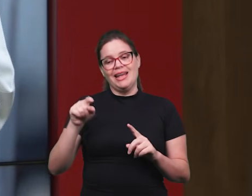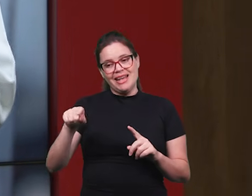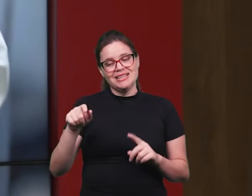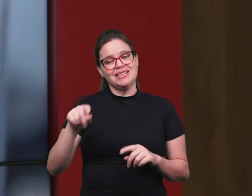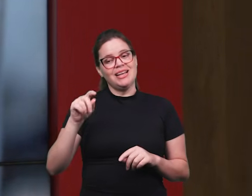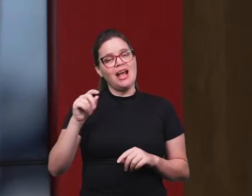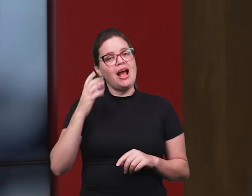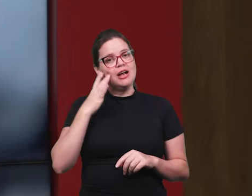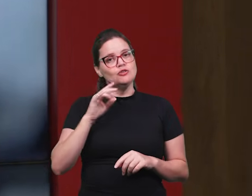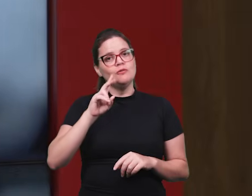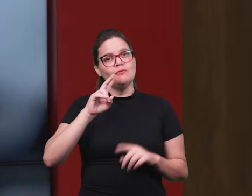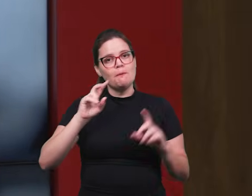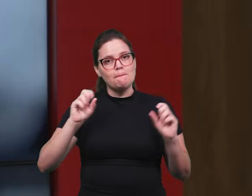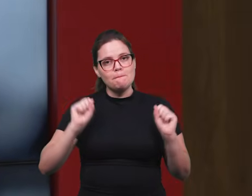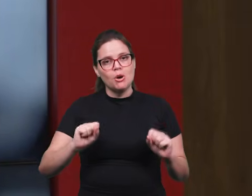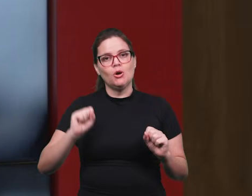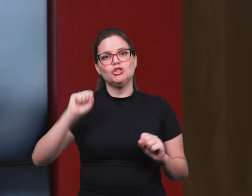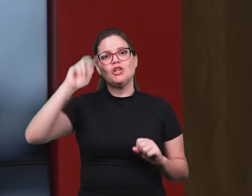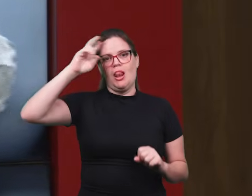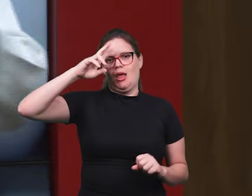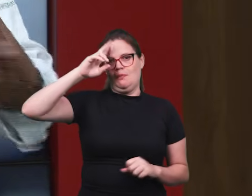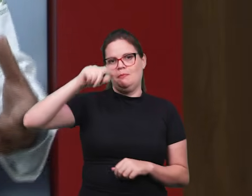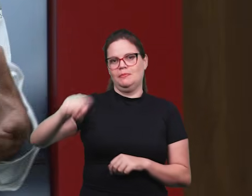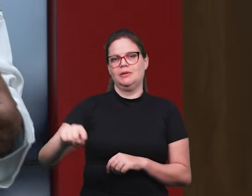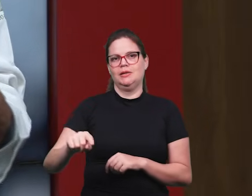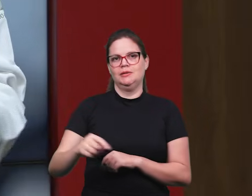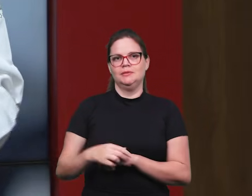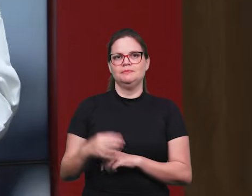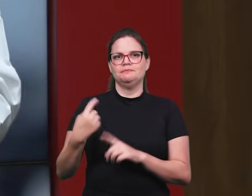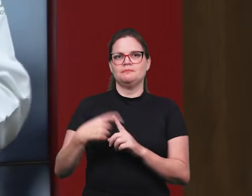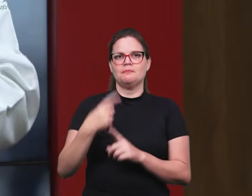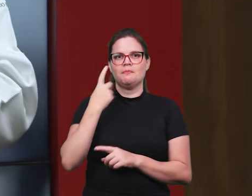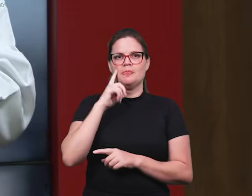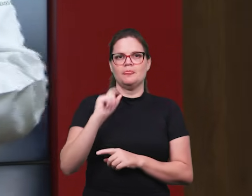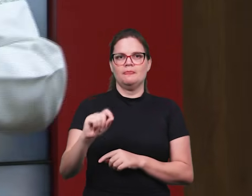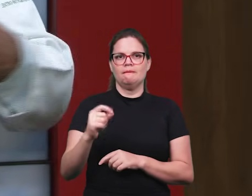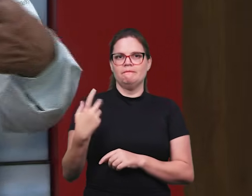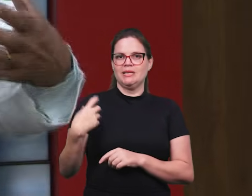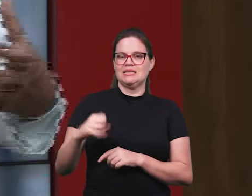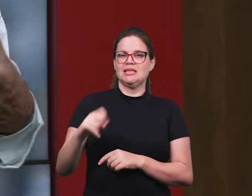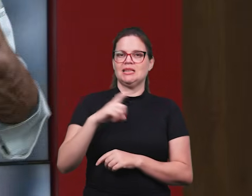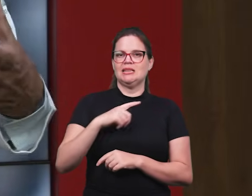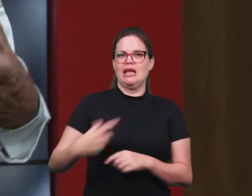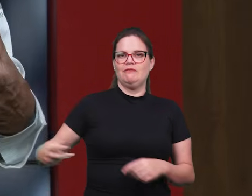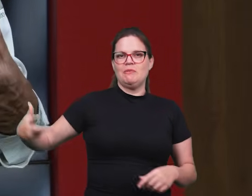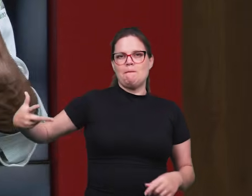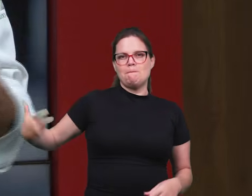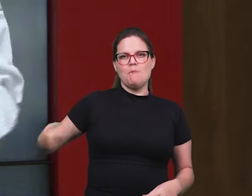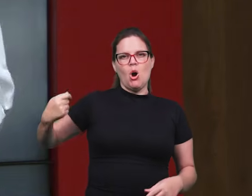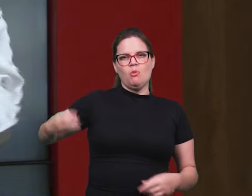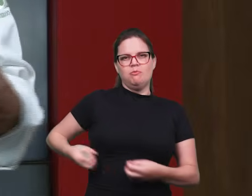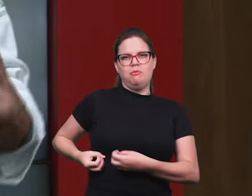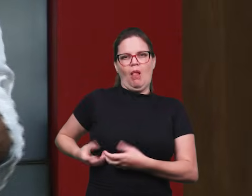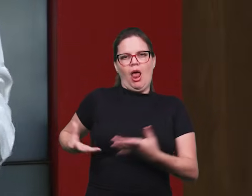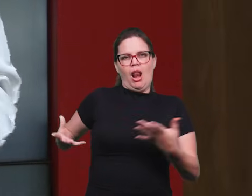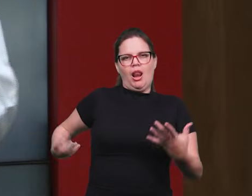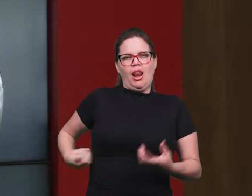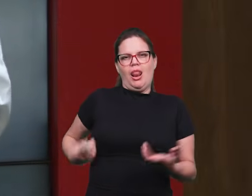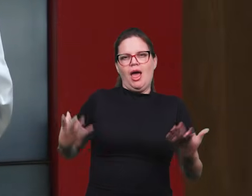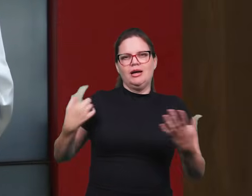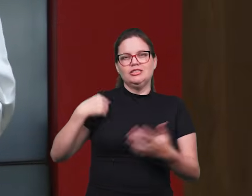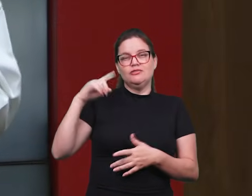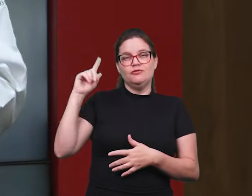vezes, eu posso pegar, num caso desse, imagina, chegar lá um paciente com intubação extremamente difícil uma Lampate